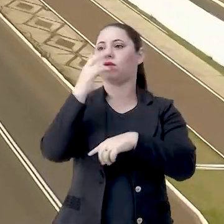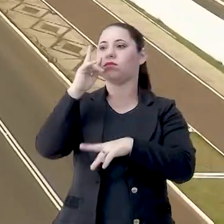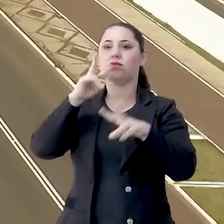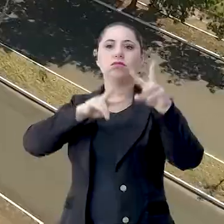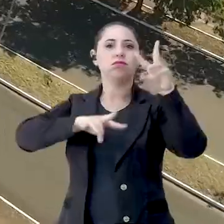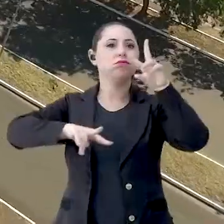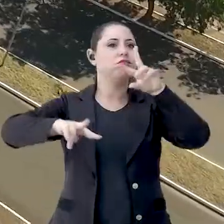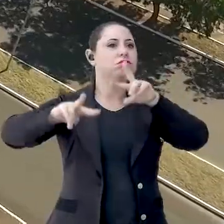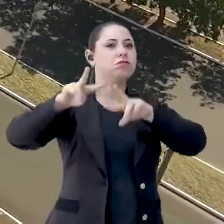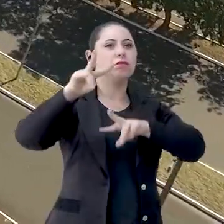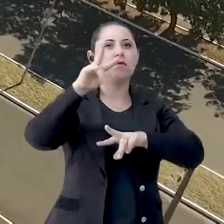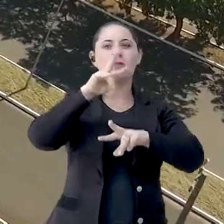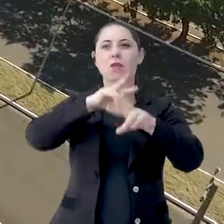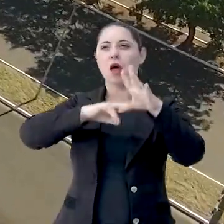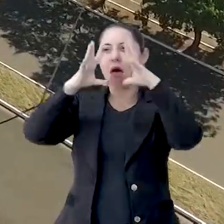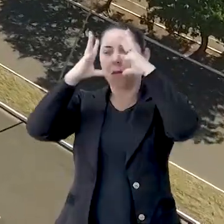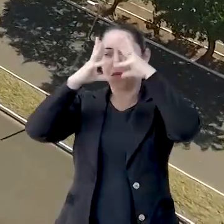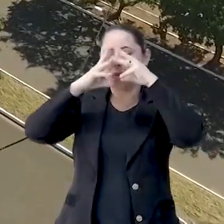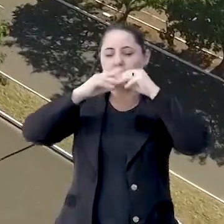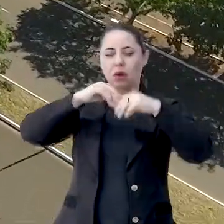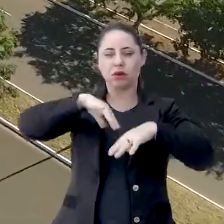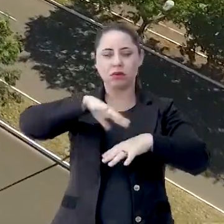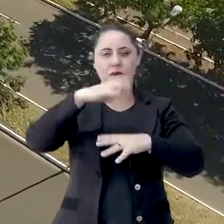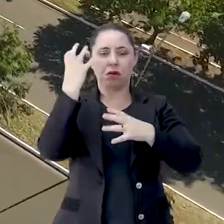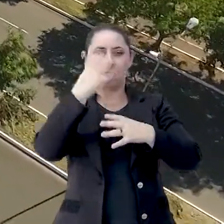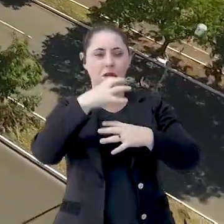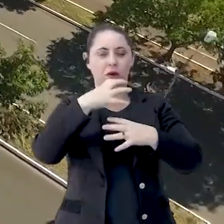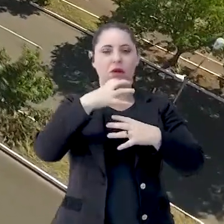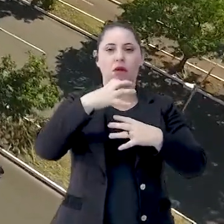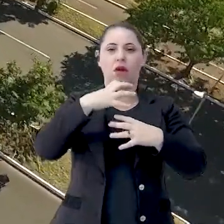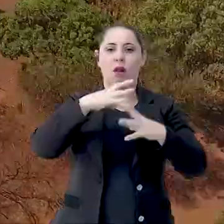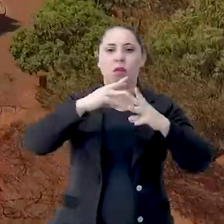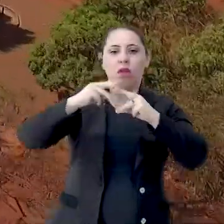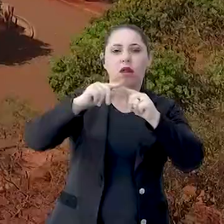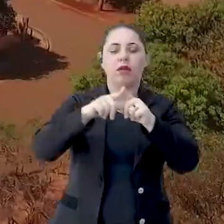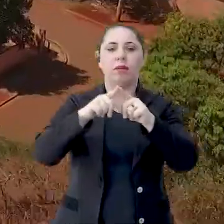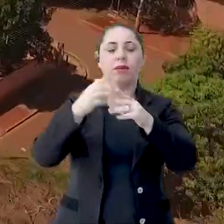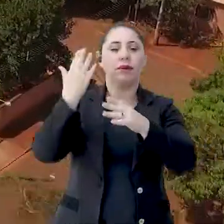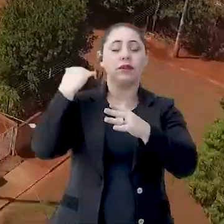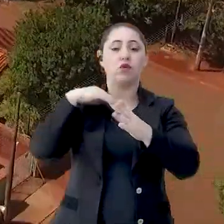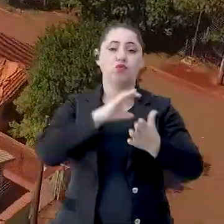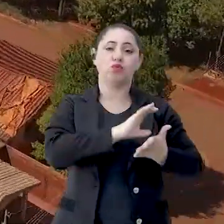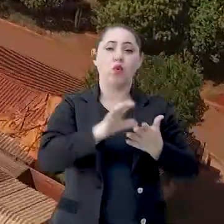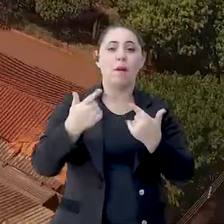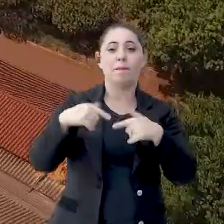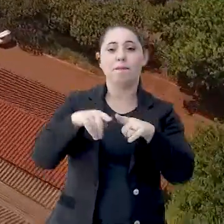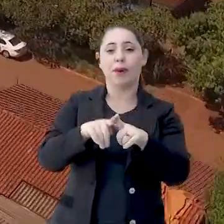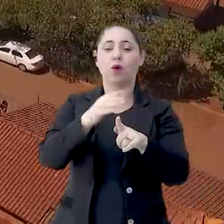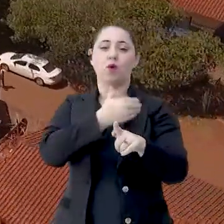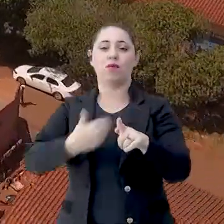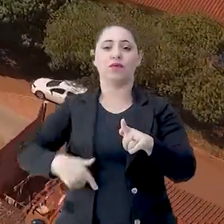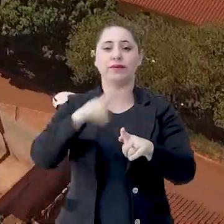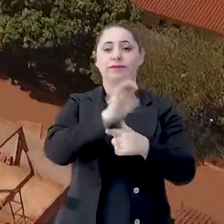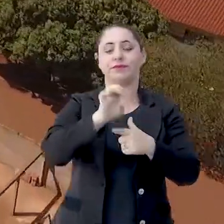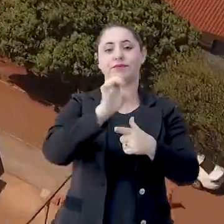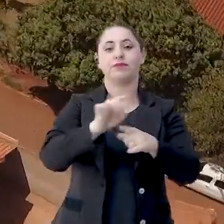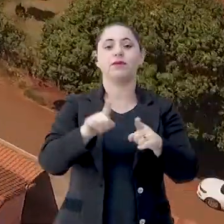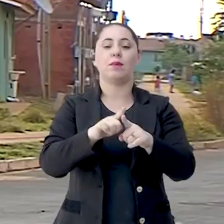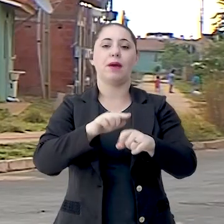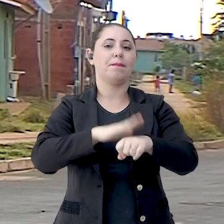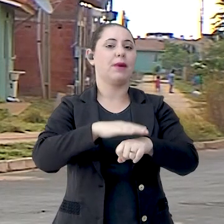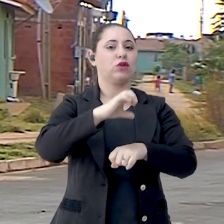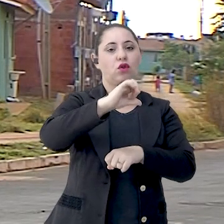viária. Ainda falando de urbanização, a necessidade de habitação vem sendo suprida continuamente.